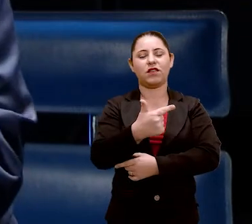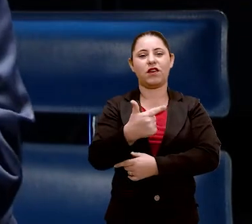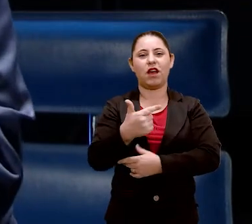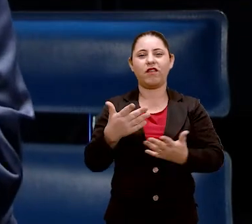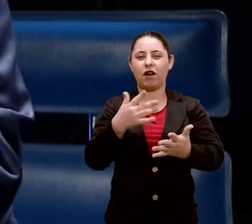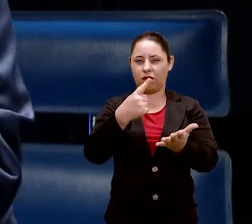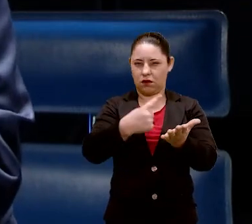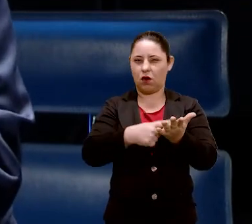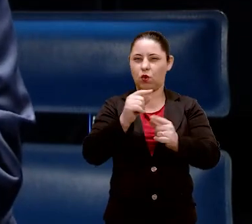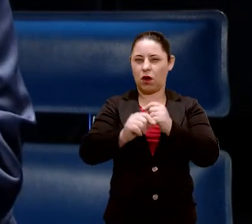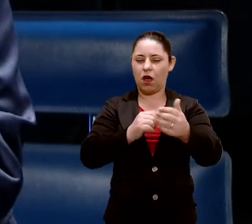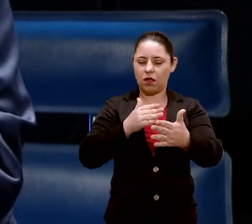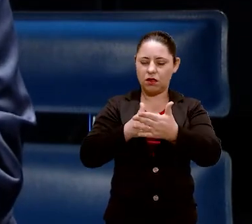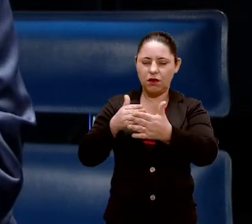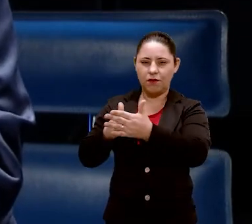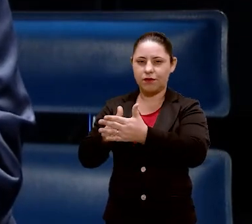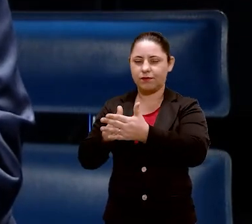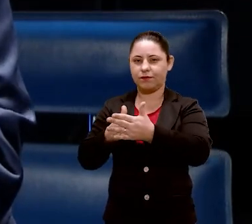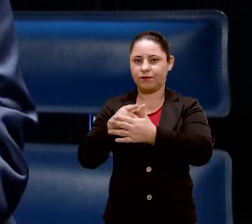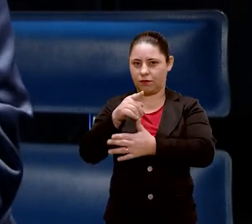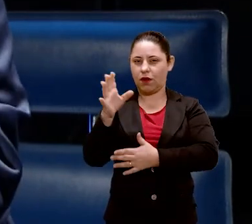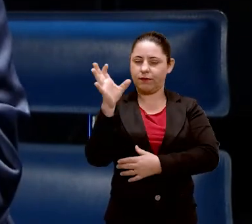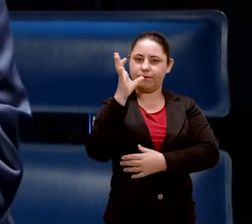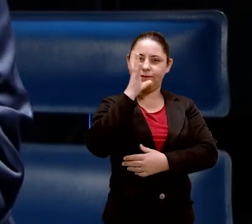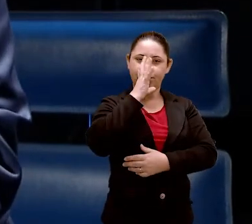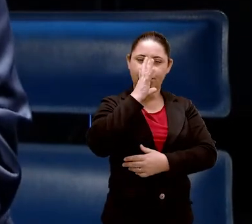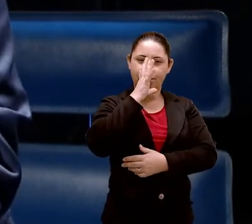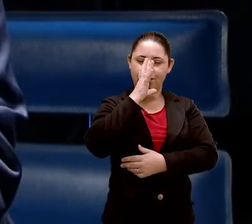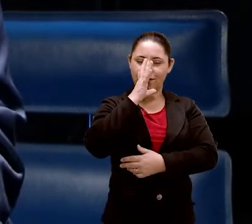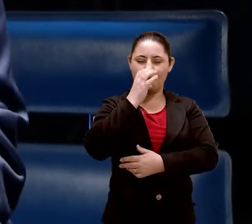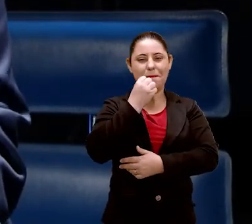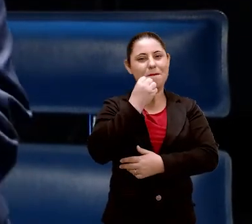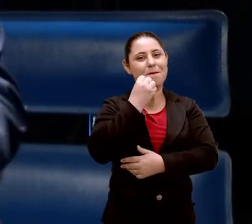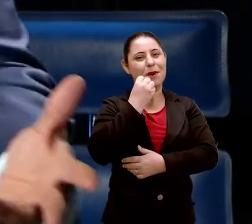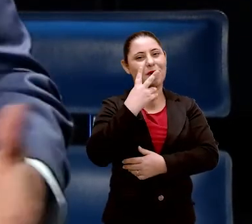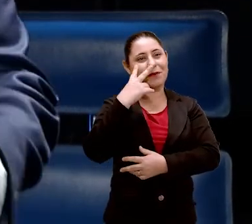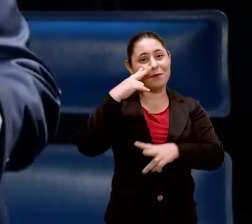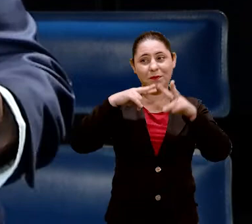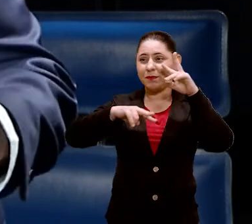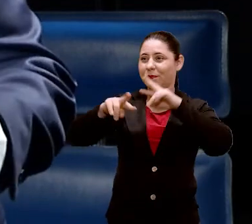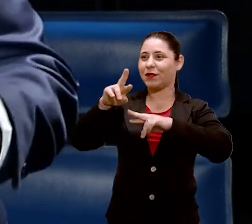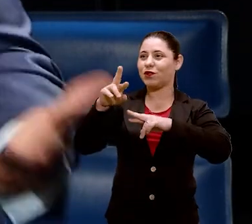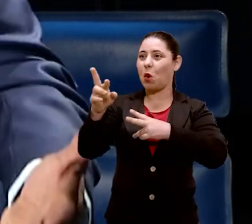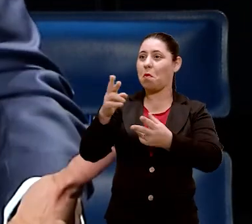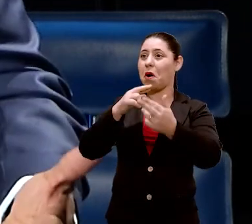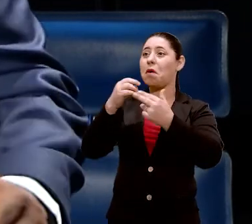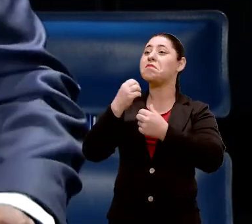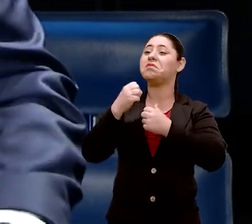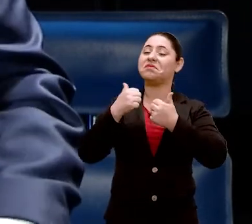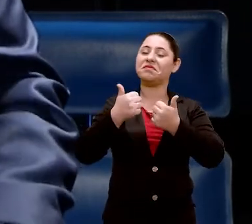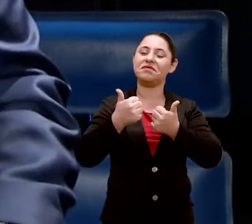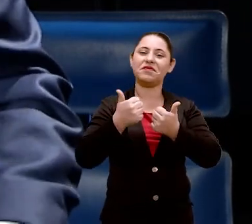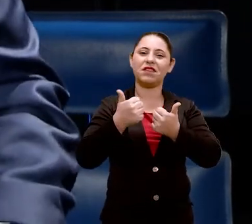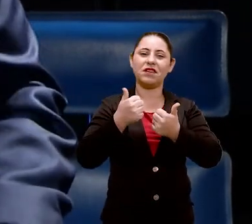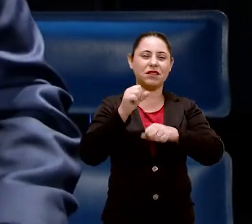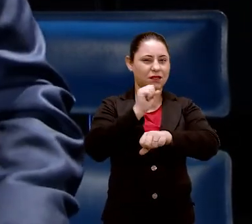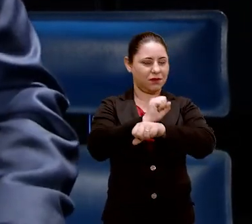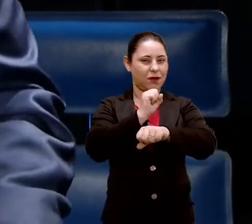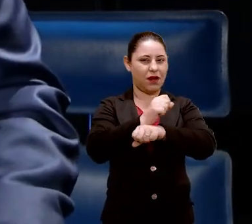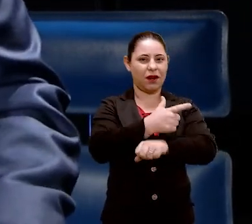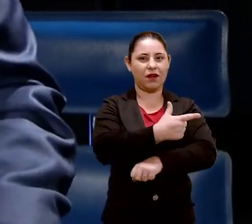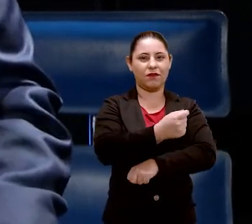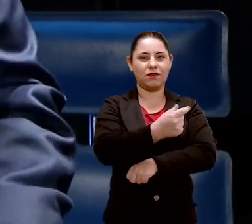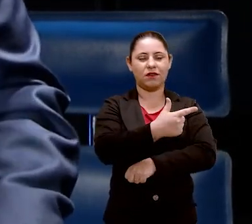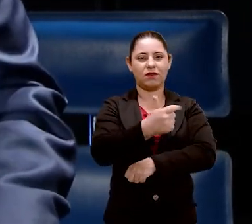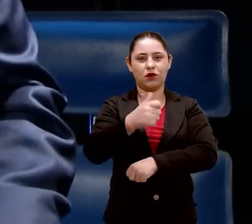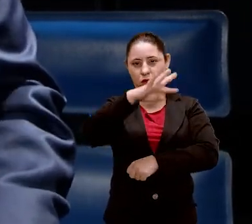2022. Mas é o seguinte, a gente é movido a desafio, até porque você nos acompanha, nos prestigia, é tão bom ver as pessoas dando retorno do programa, então aguarde